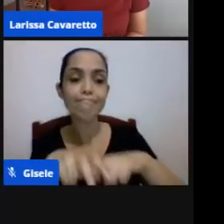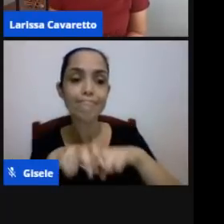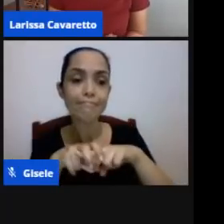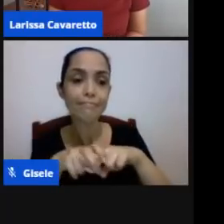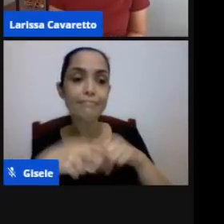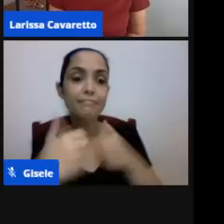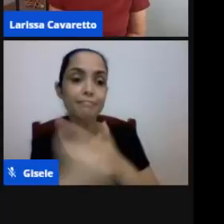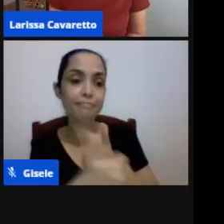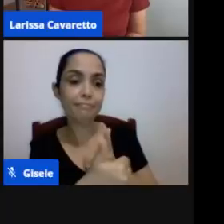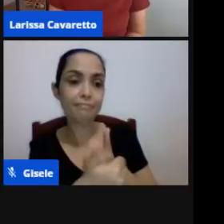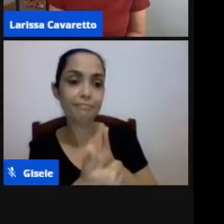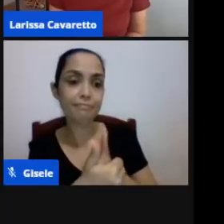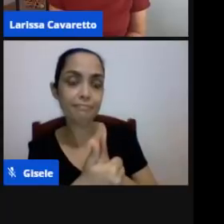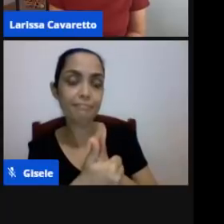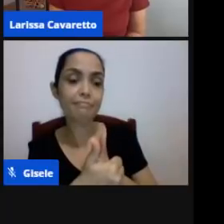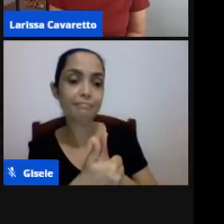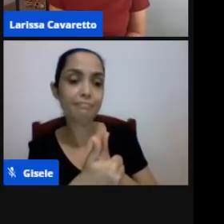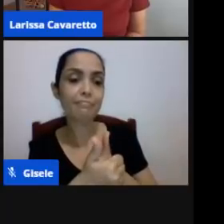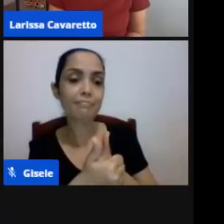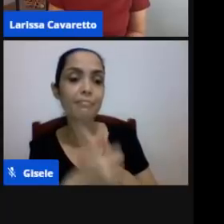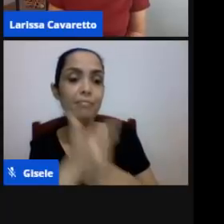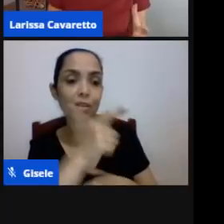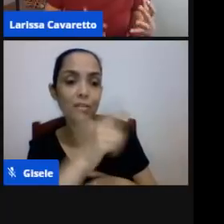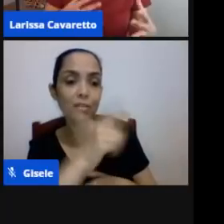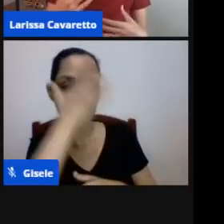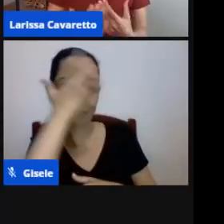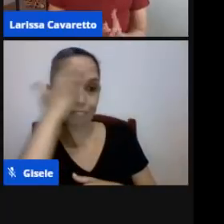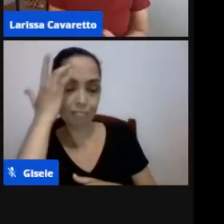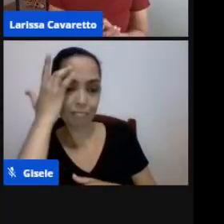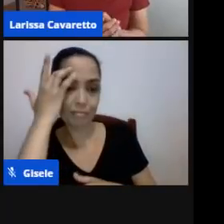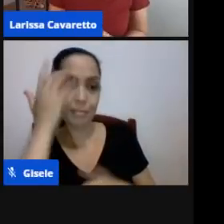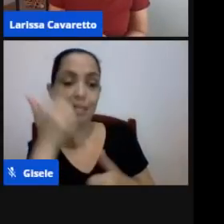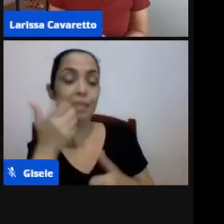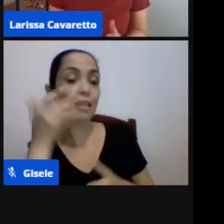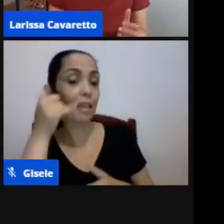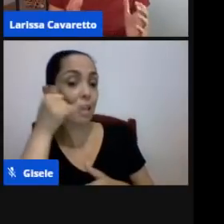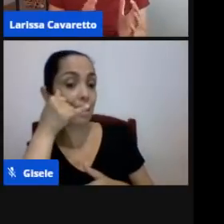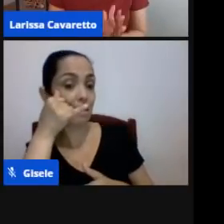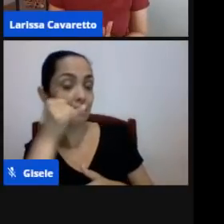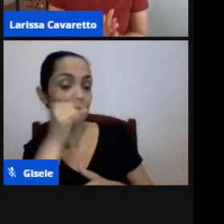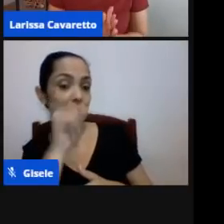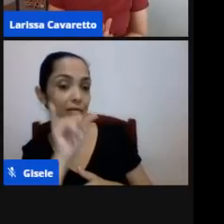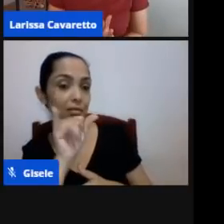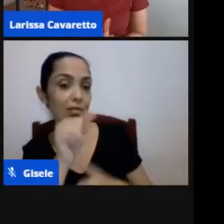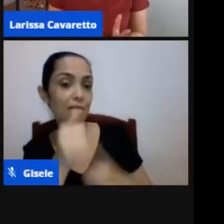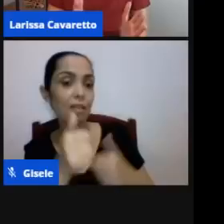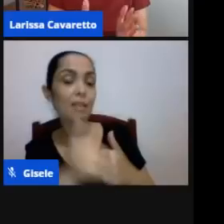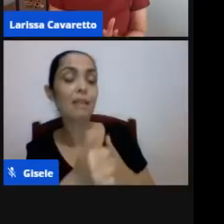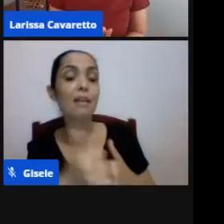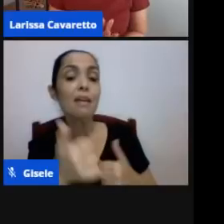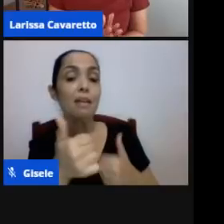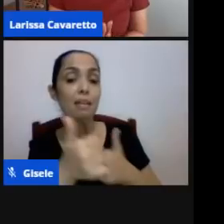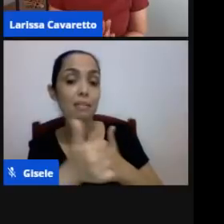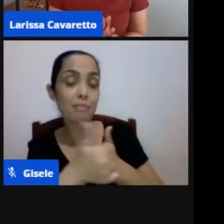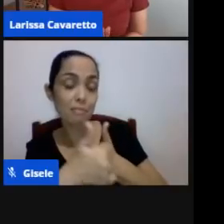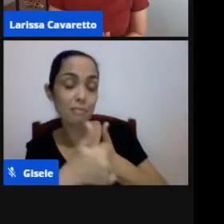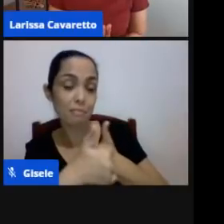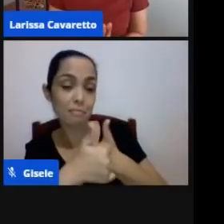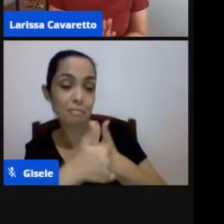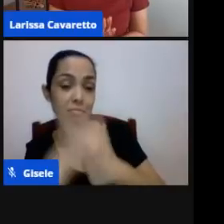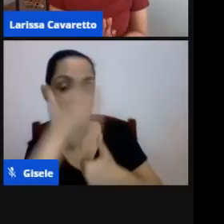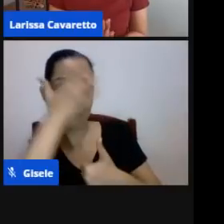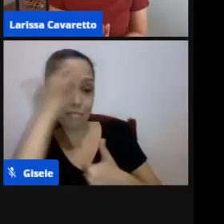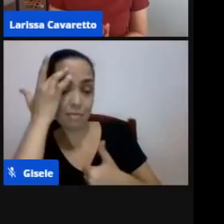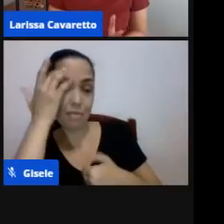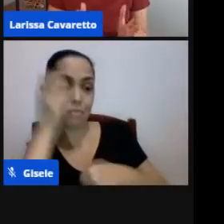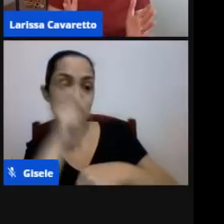perto, ainda que de máscara. Tá? A gente tem que evitar o máximo possível, porque reduz muito a chance de você se contaminar